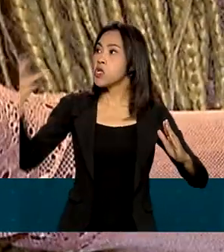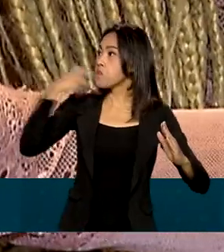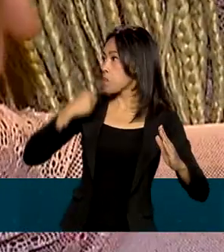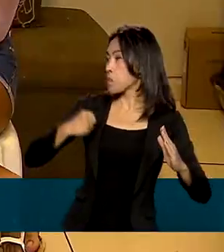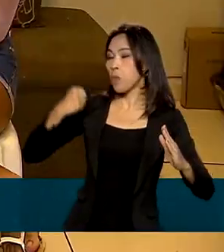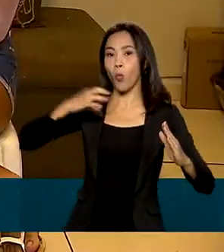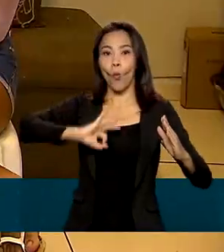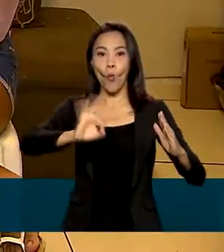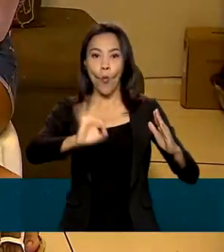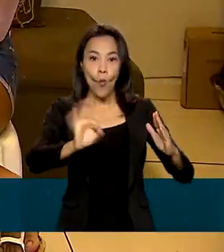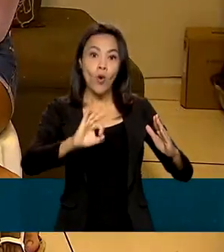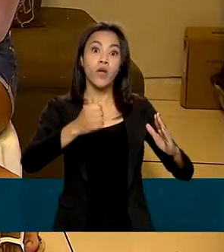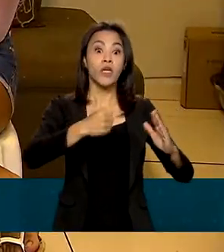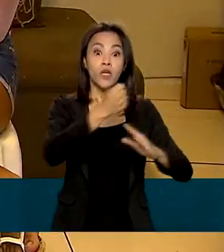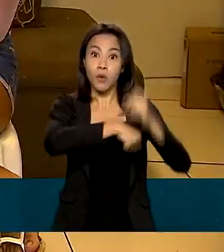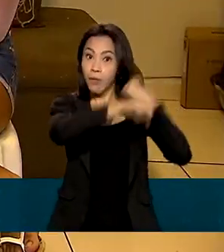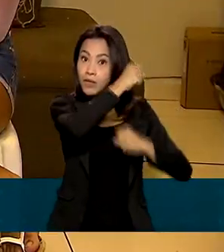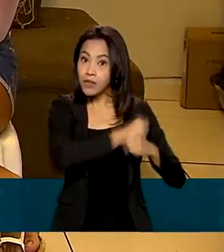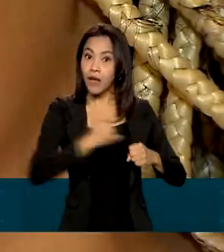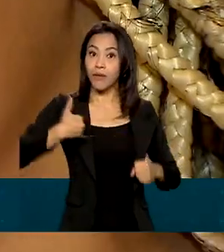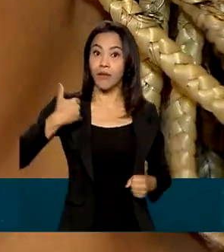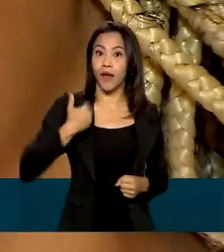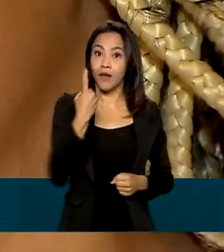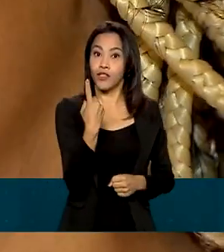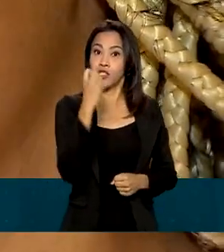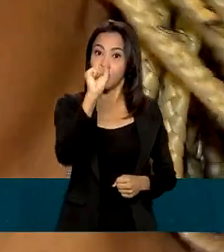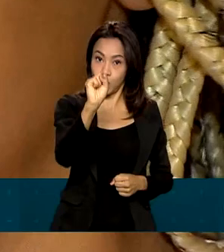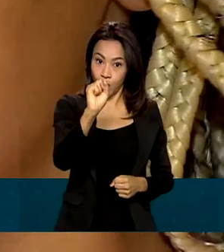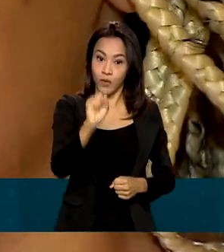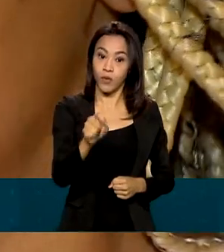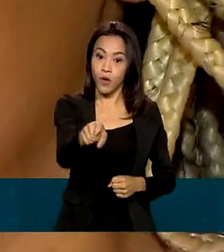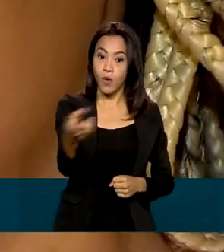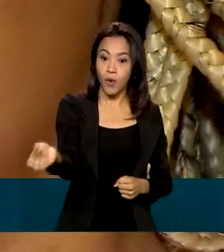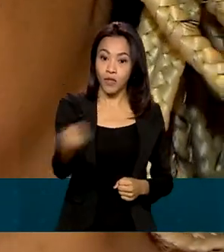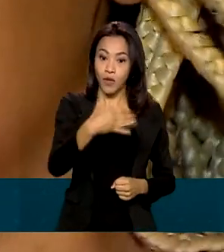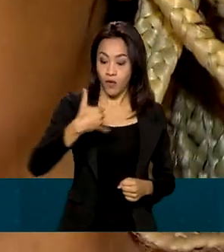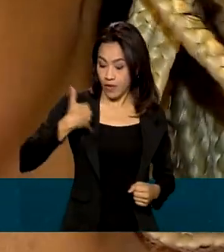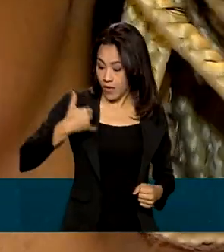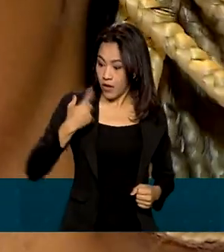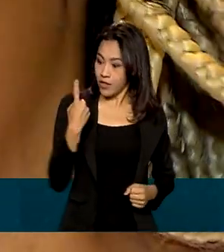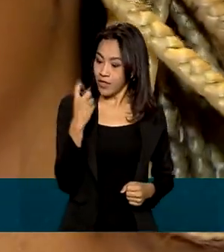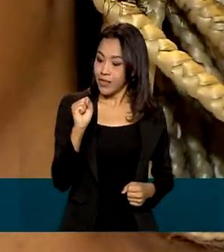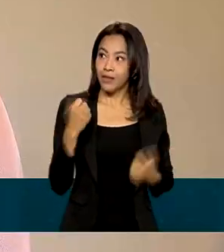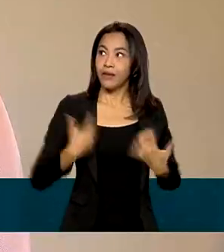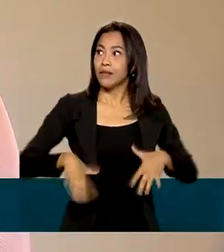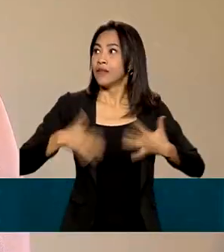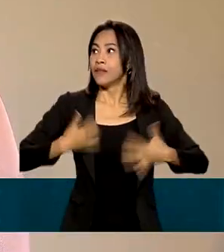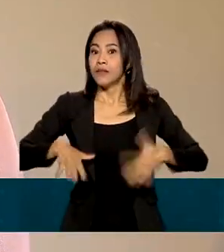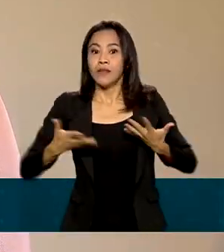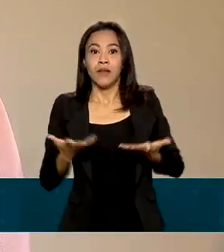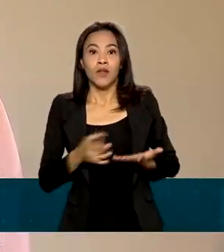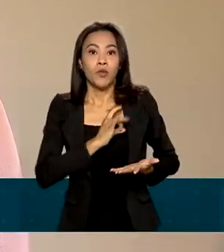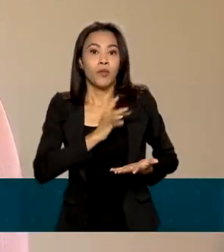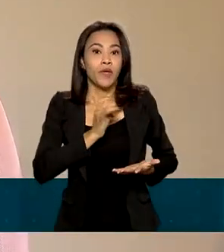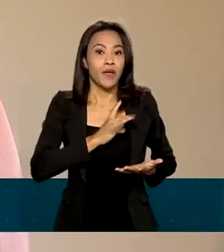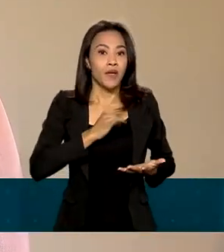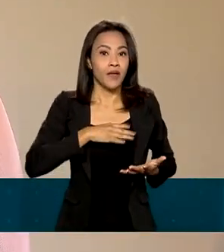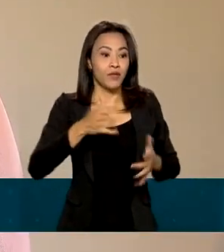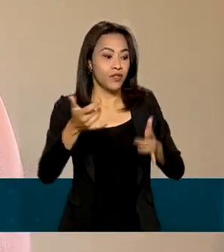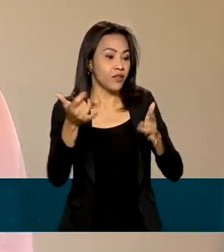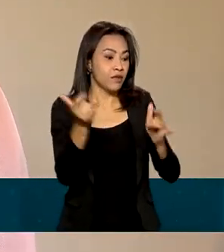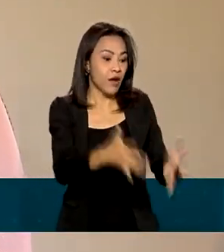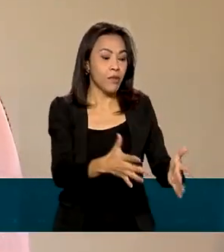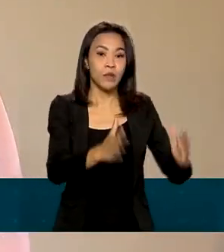ano passado completou 18 anos. Junto com a nova idade, veio a insegurança e o medo de deixar a